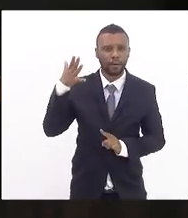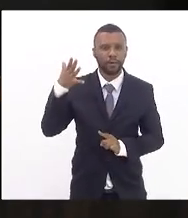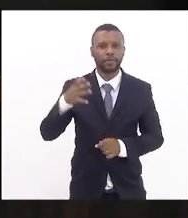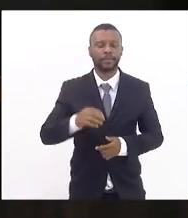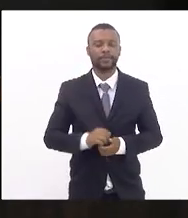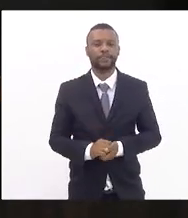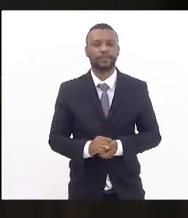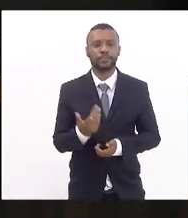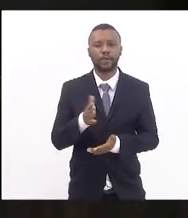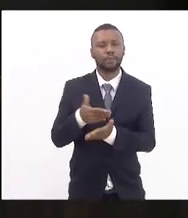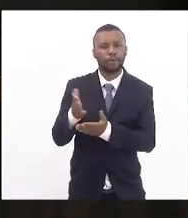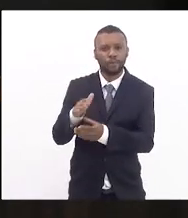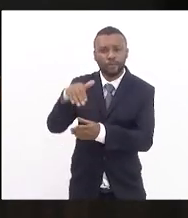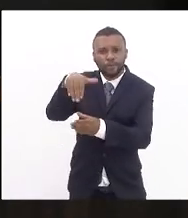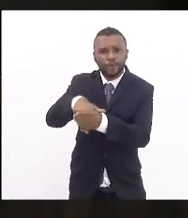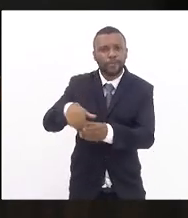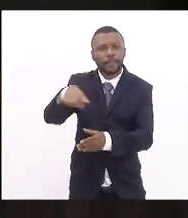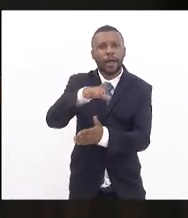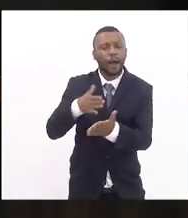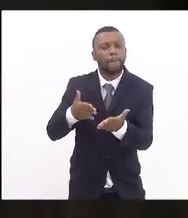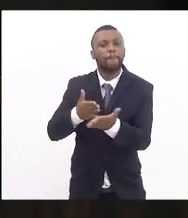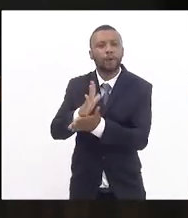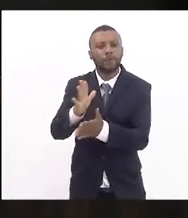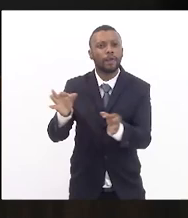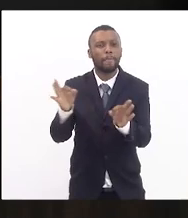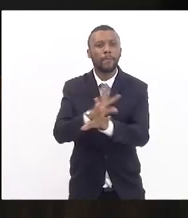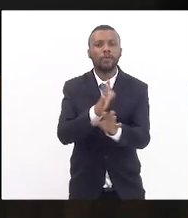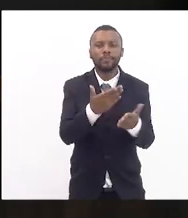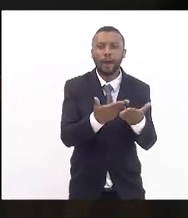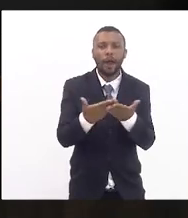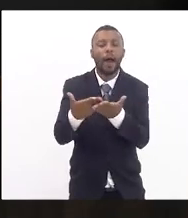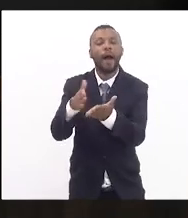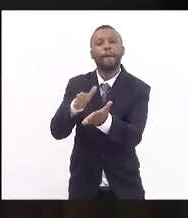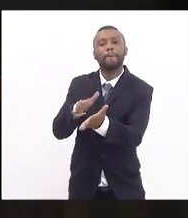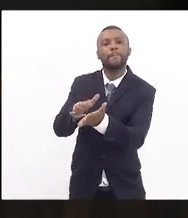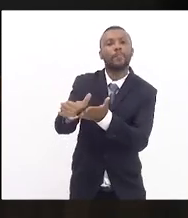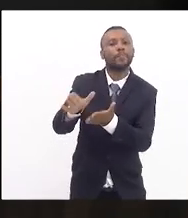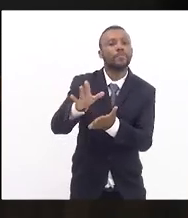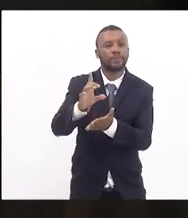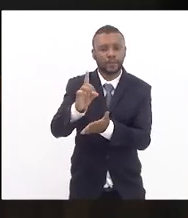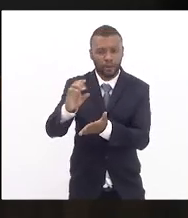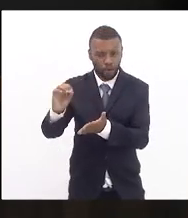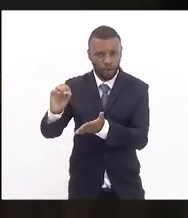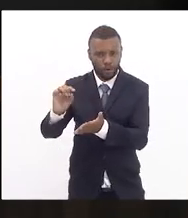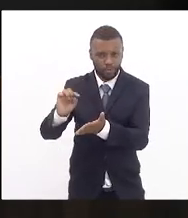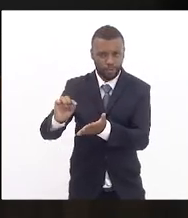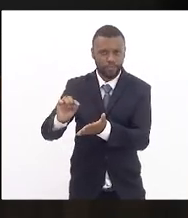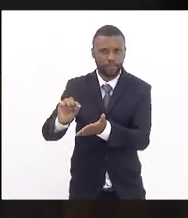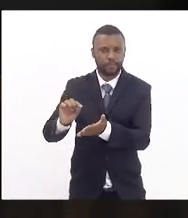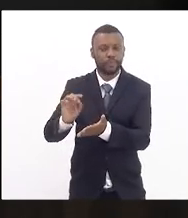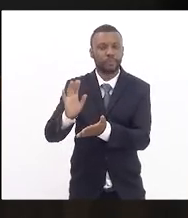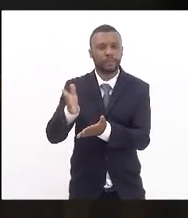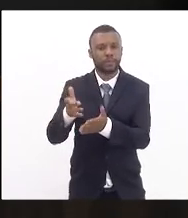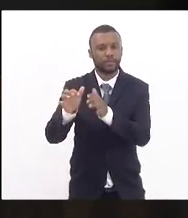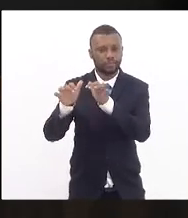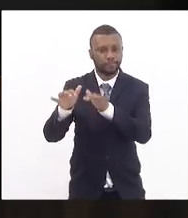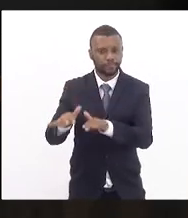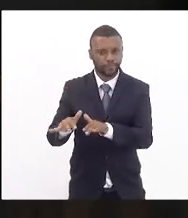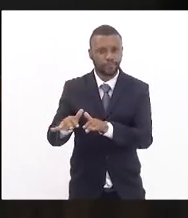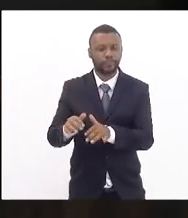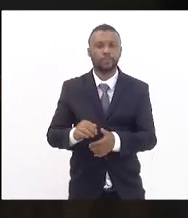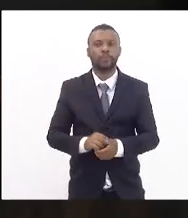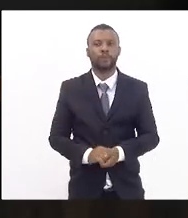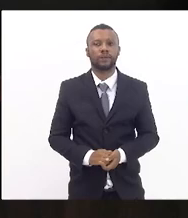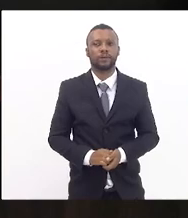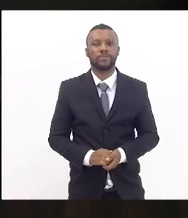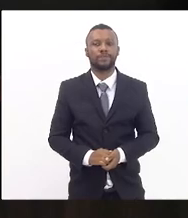Em votação, se os que aprovam isso como estão aprovados, vai a publicação ao final, estarão escritos.